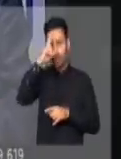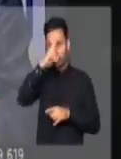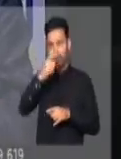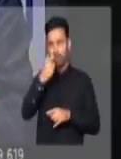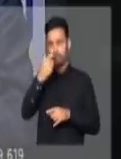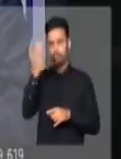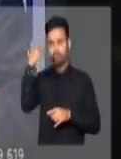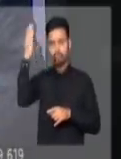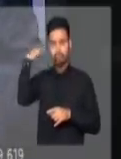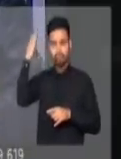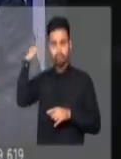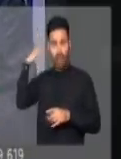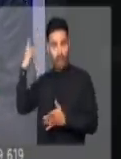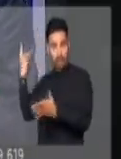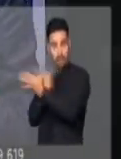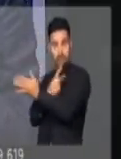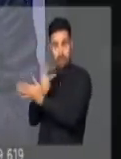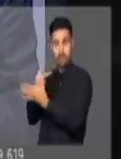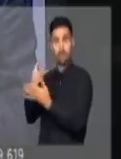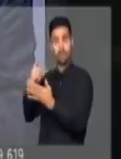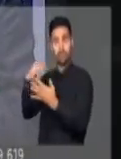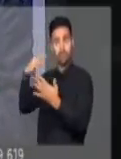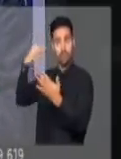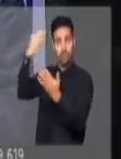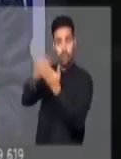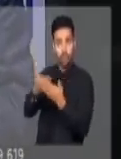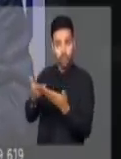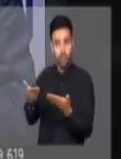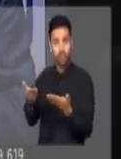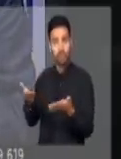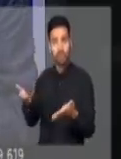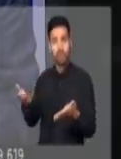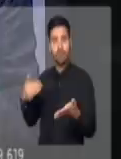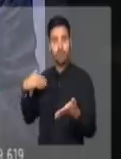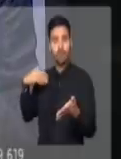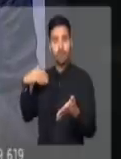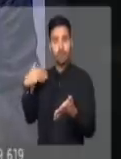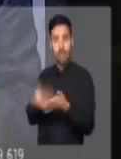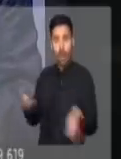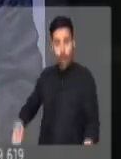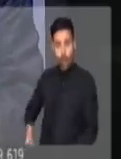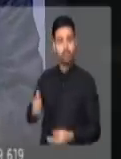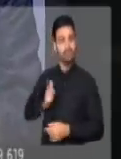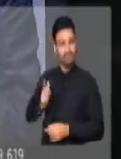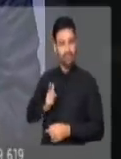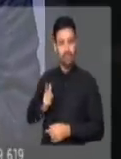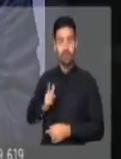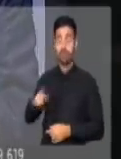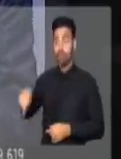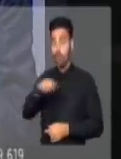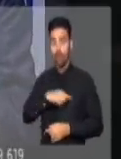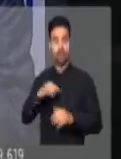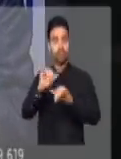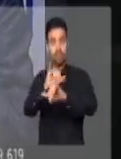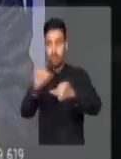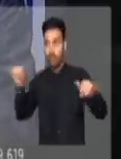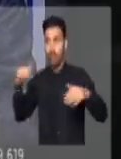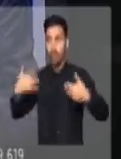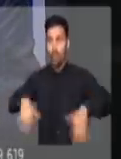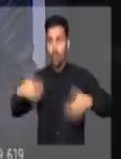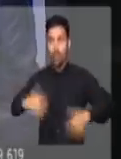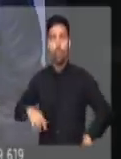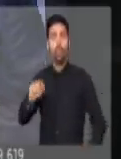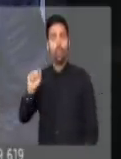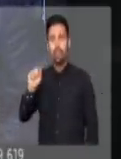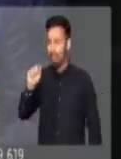passado distante, que remonta ao tempo da servidão e do despotismo, somos alertados pelo fato de que